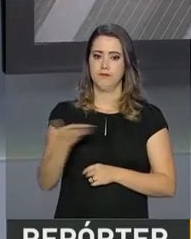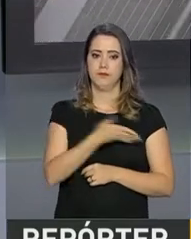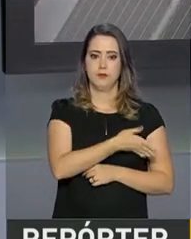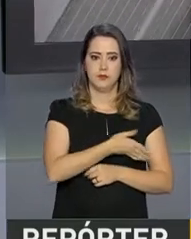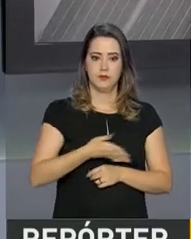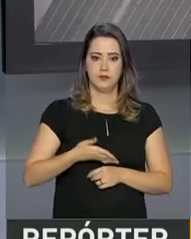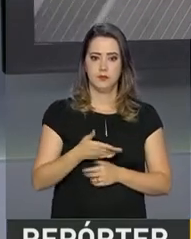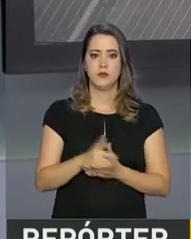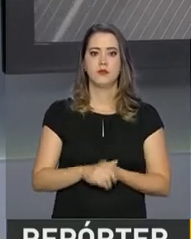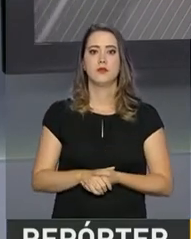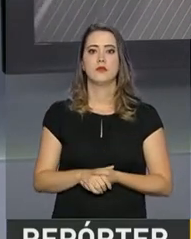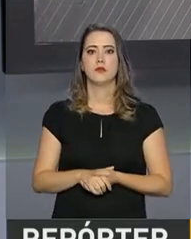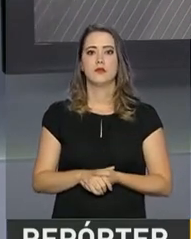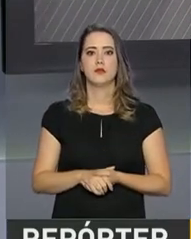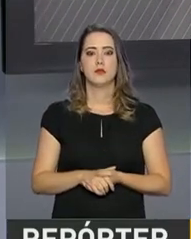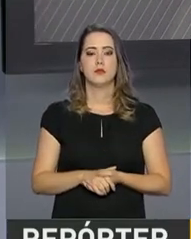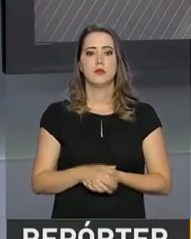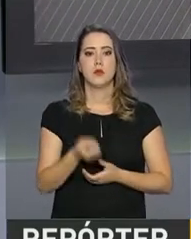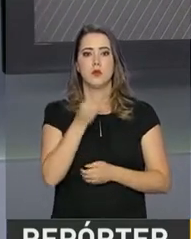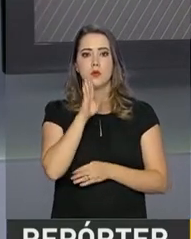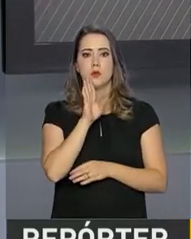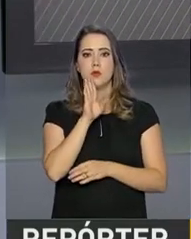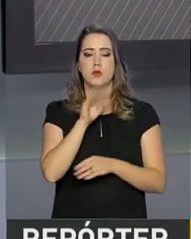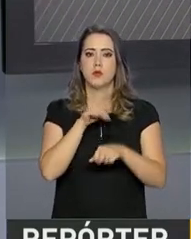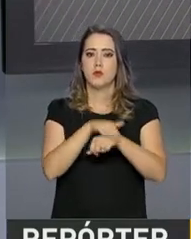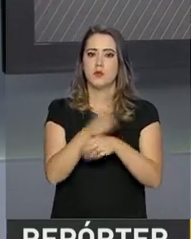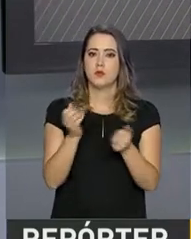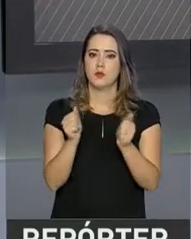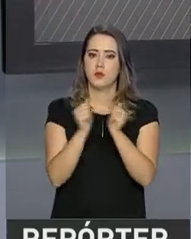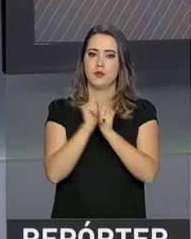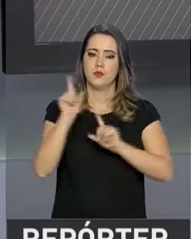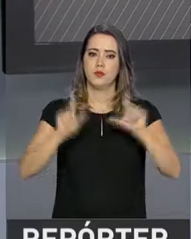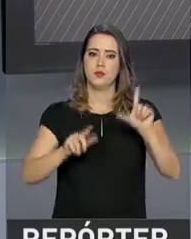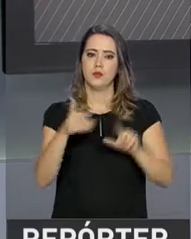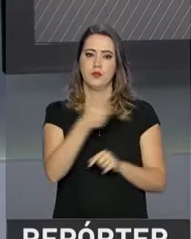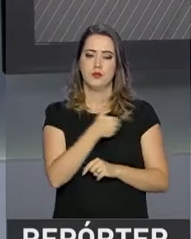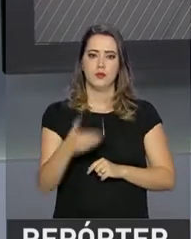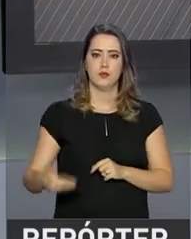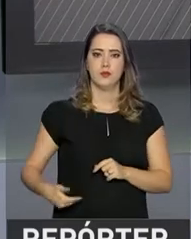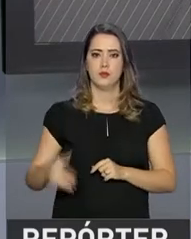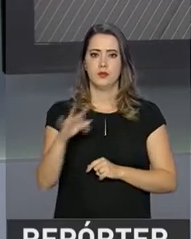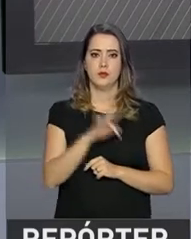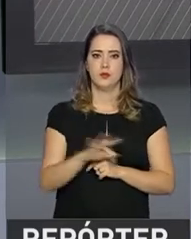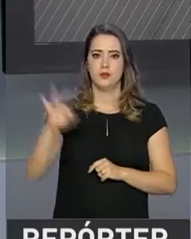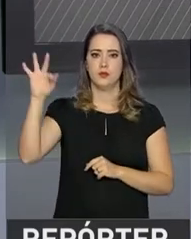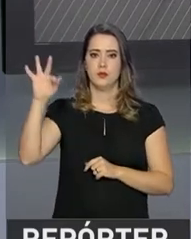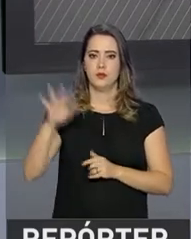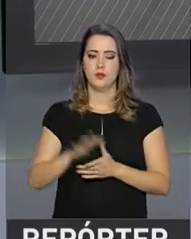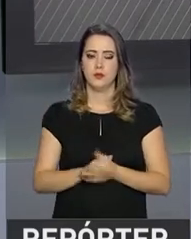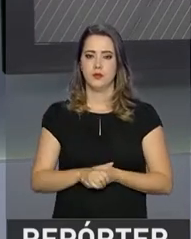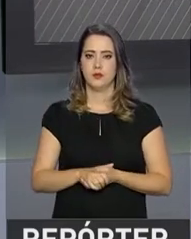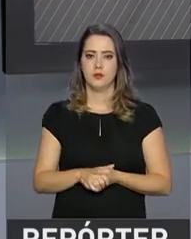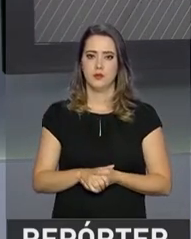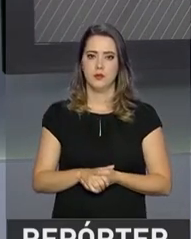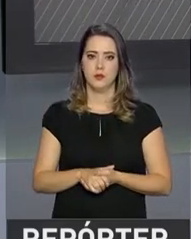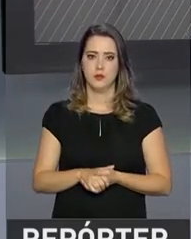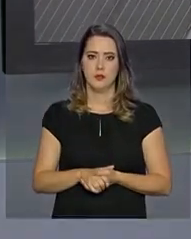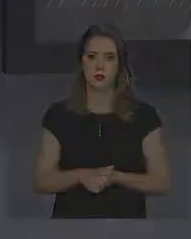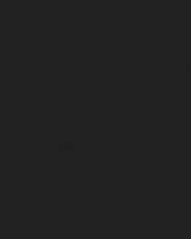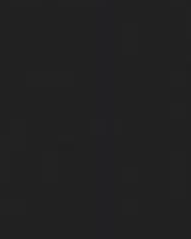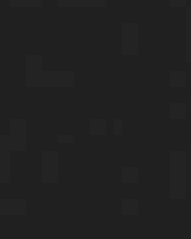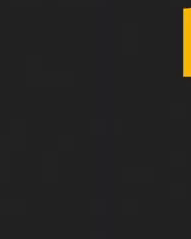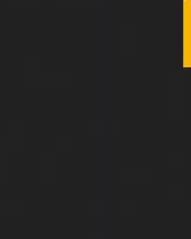está na página da nbr na internet uma boa noite pra você continue com a gente aqui na nbr a tv do governo federal